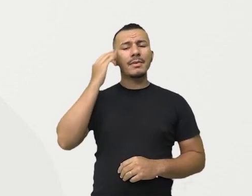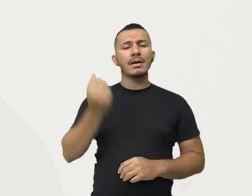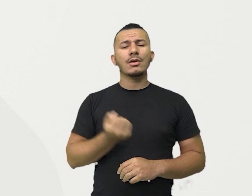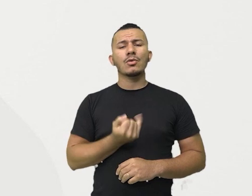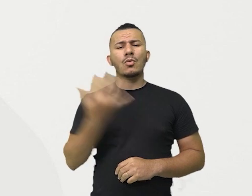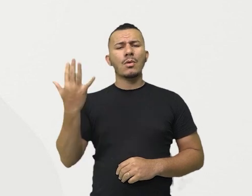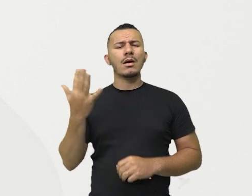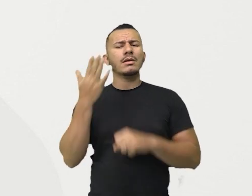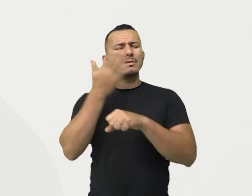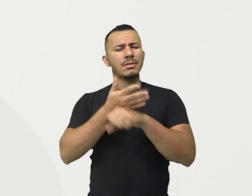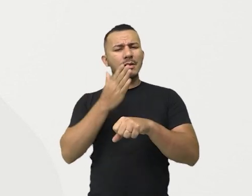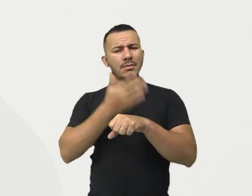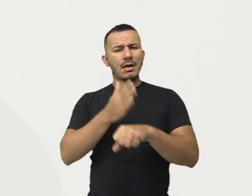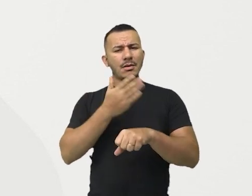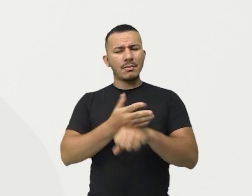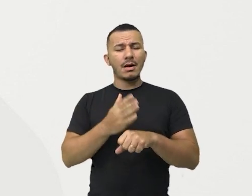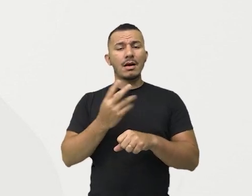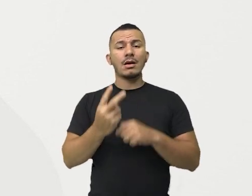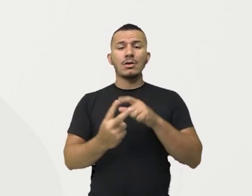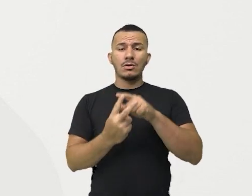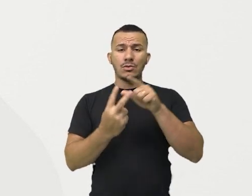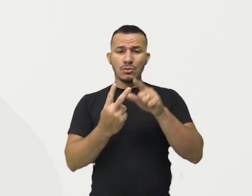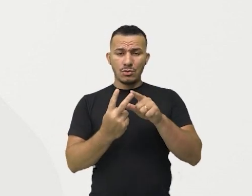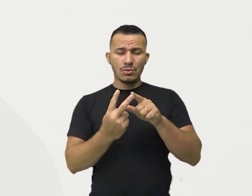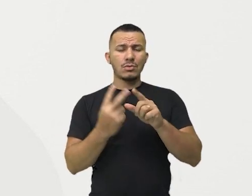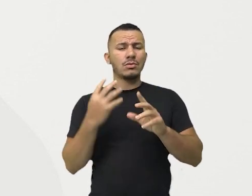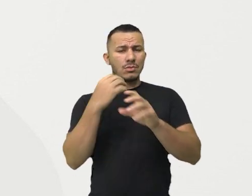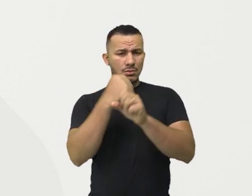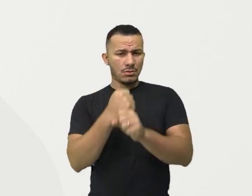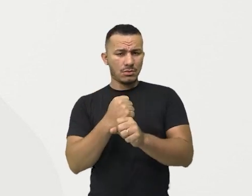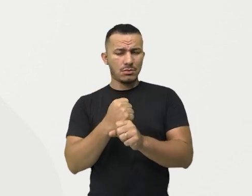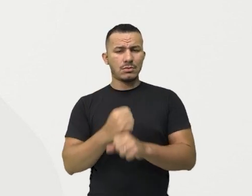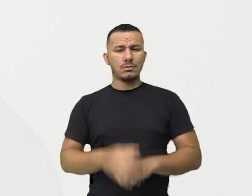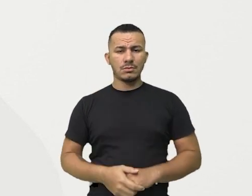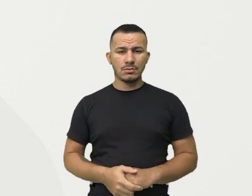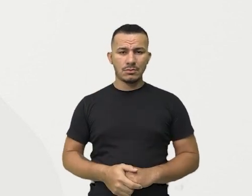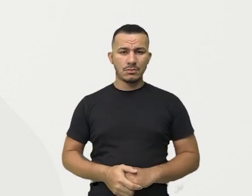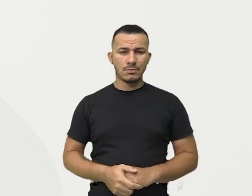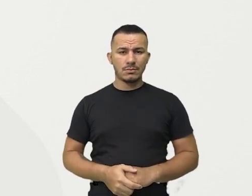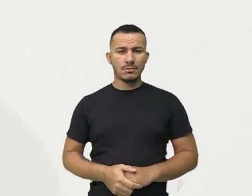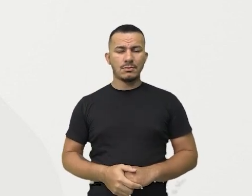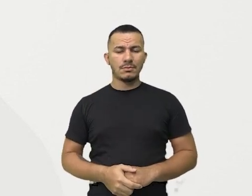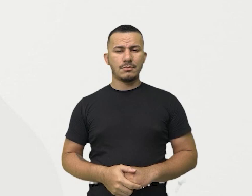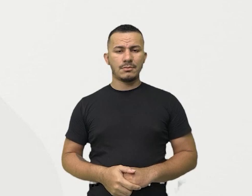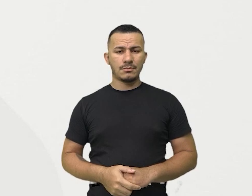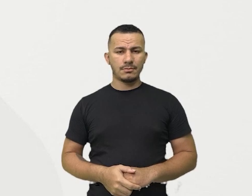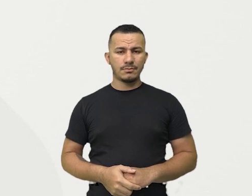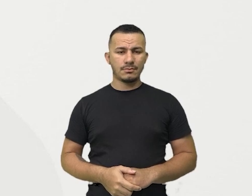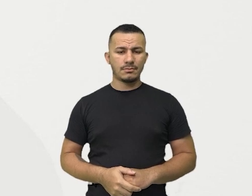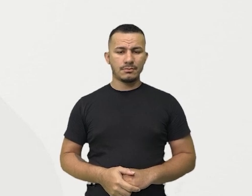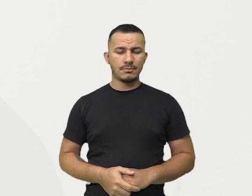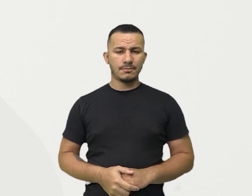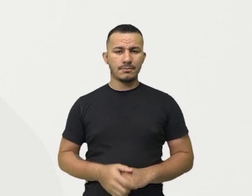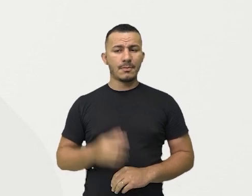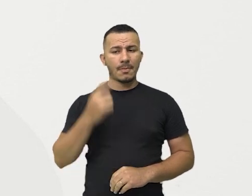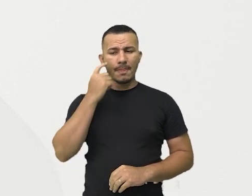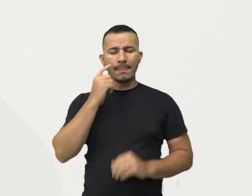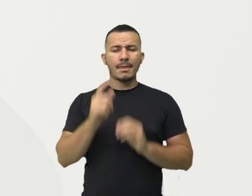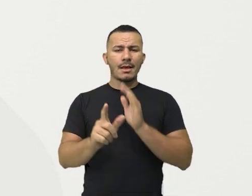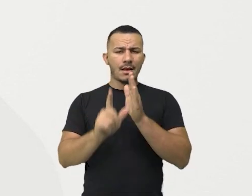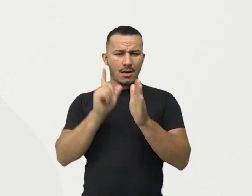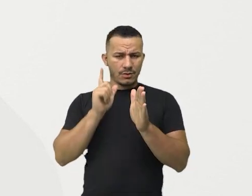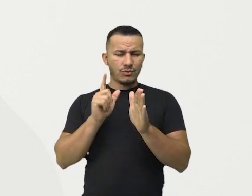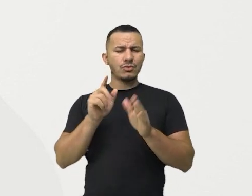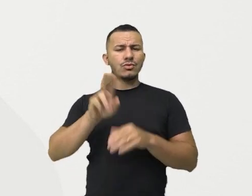repetições ele fez nos 2 primeiros dias? Pessoal, antes de aplicarmos aí